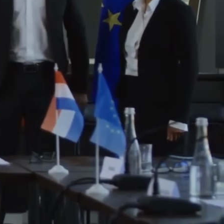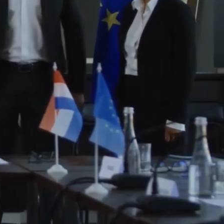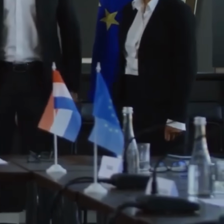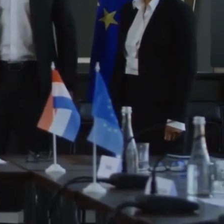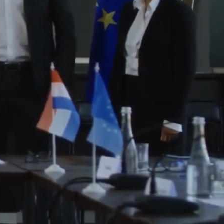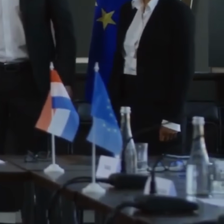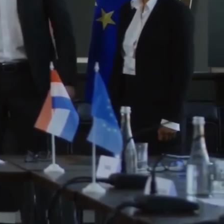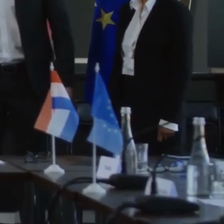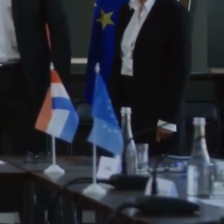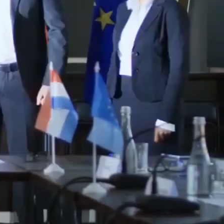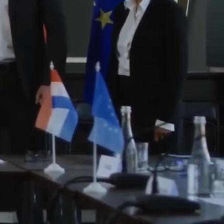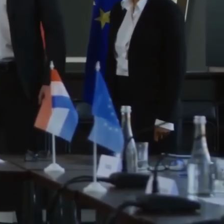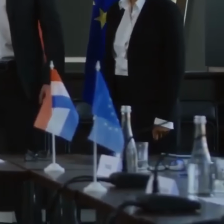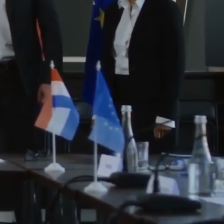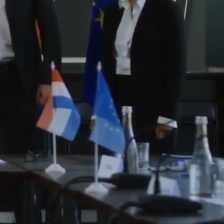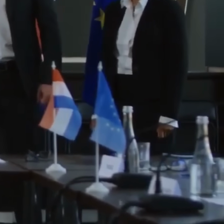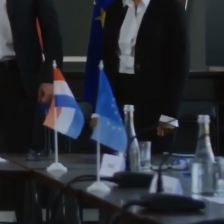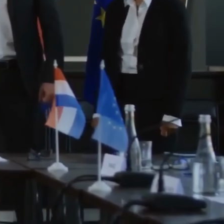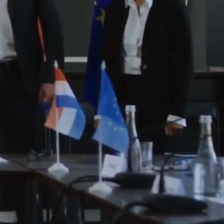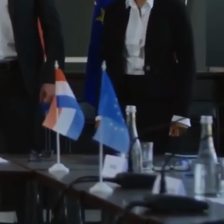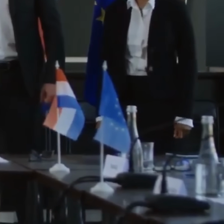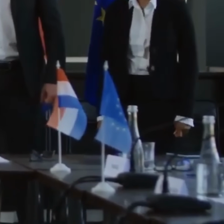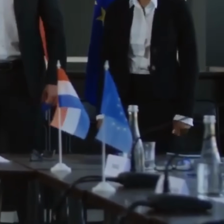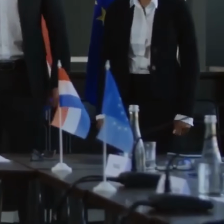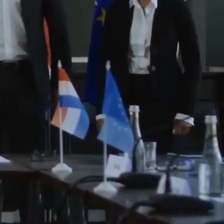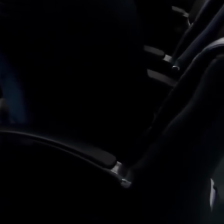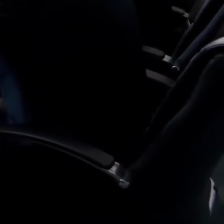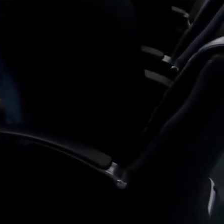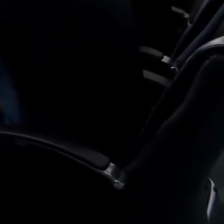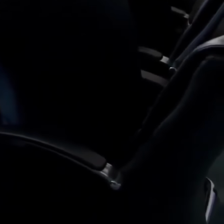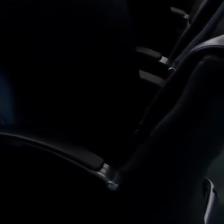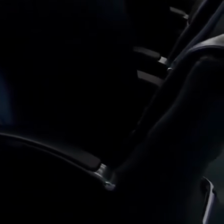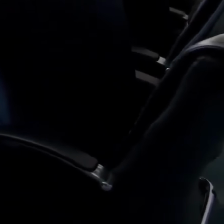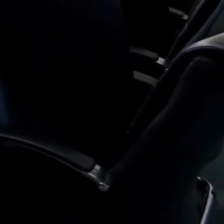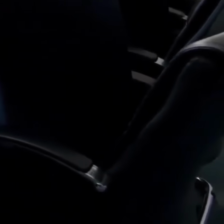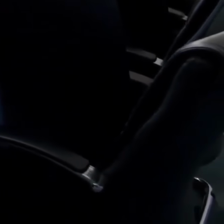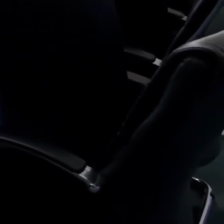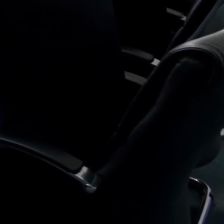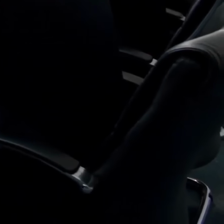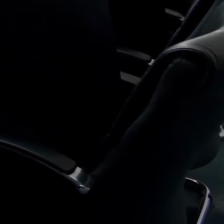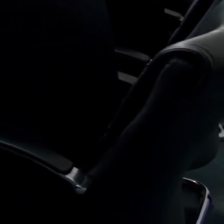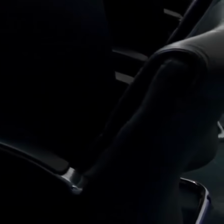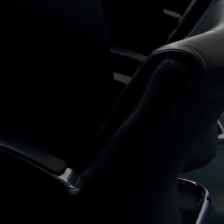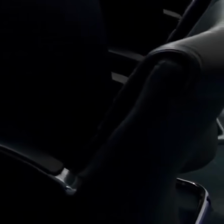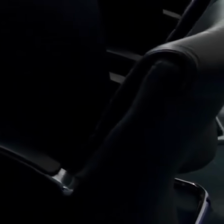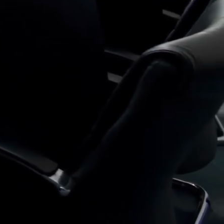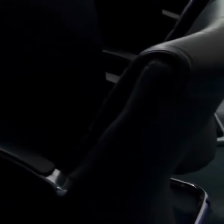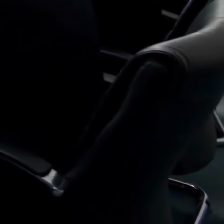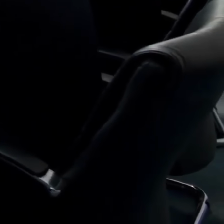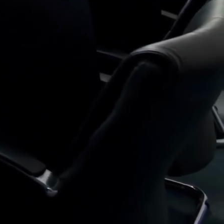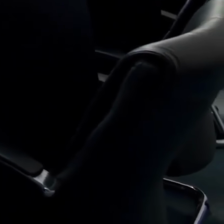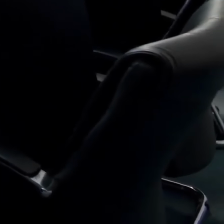rabo entre as pernas e aceitem né é isso mais ou menos que tá acontecendo aí e hoje eh claro né não tem mais eh